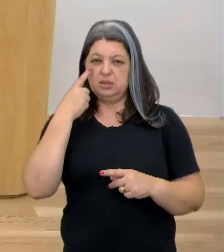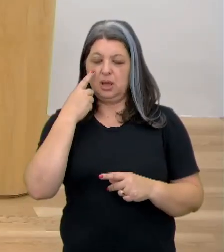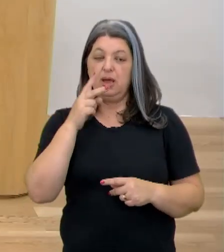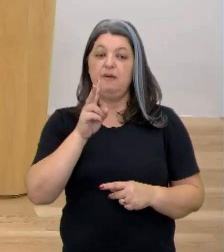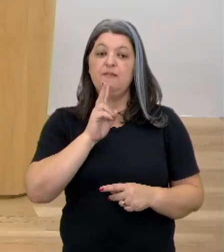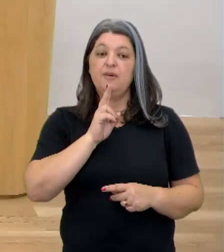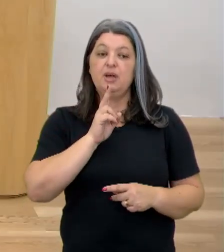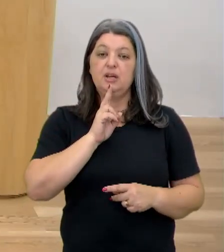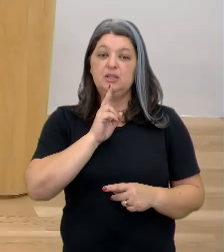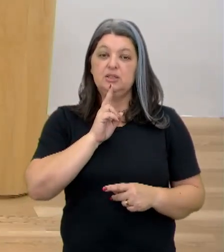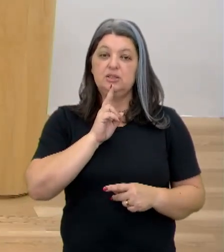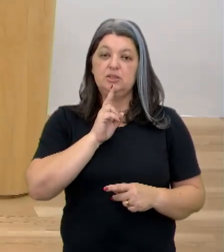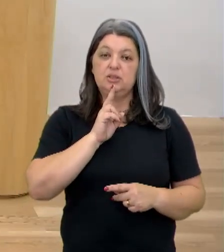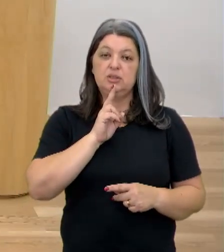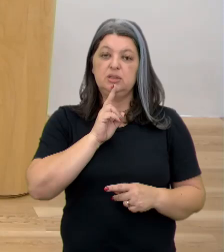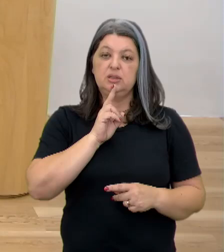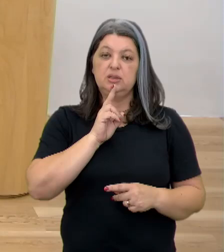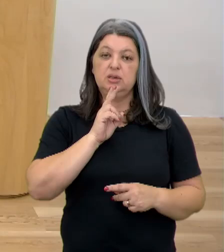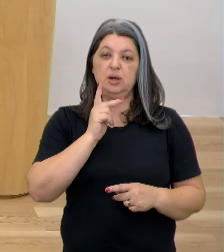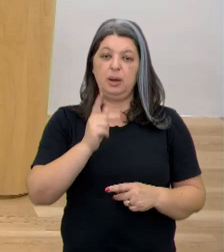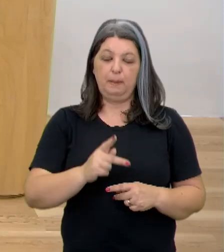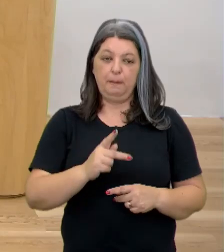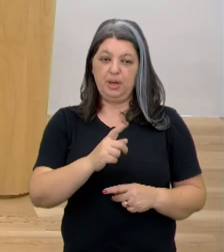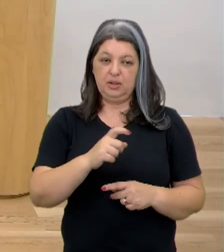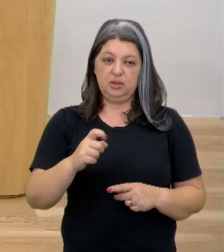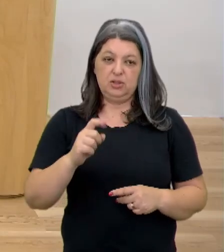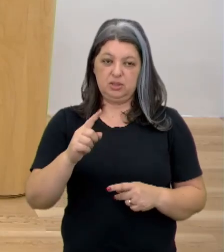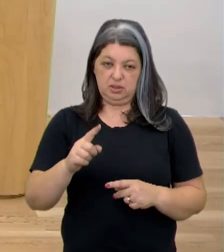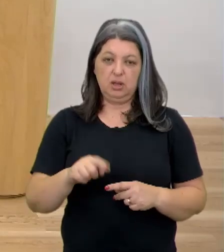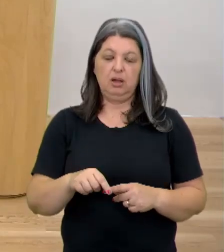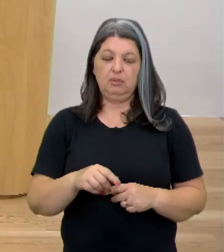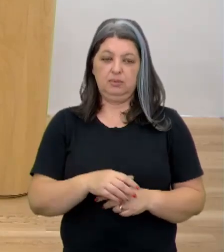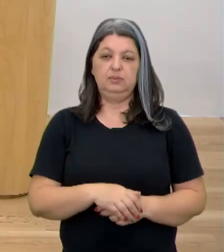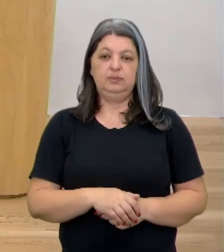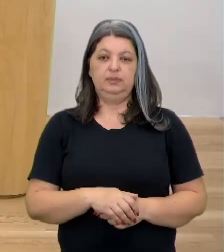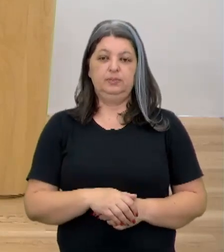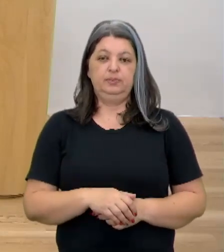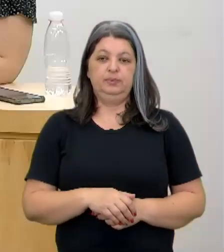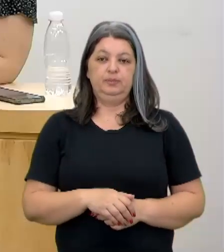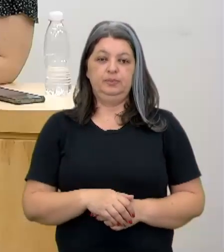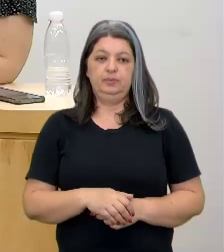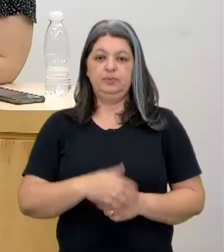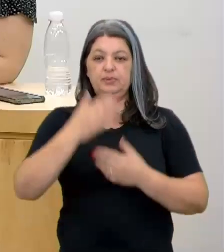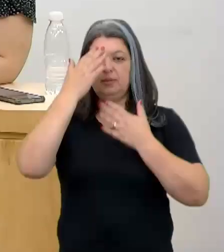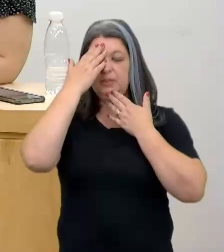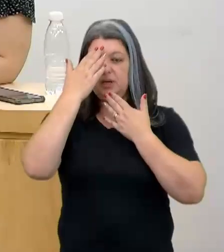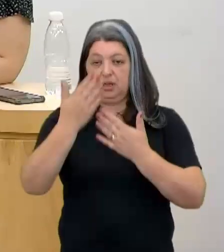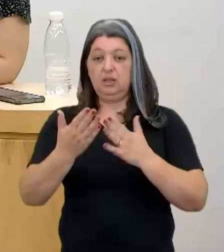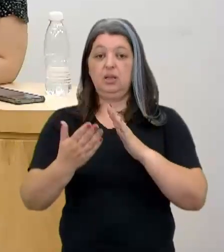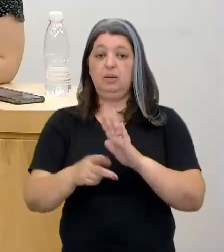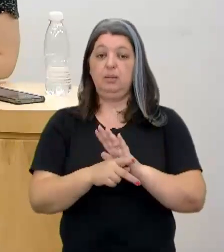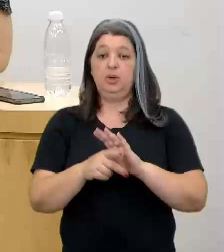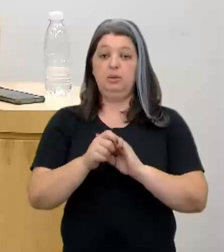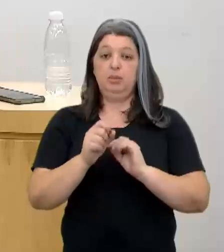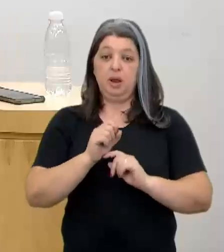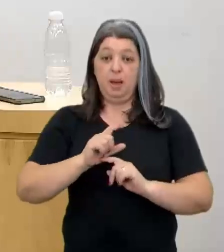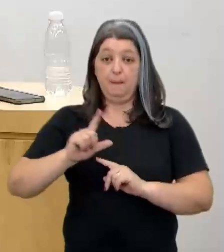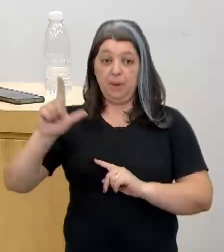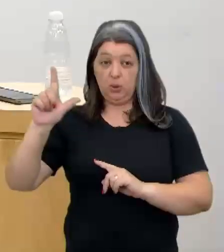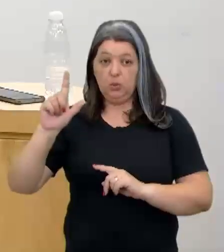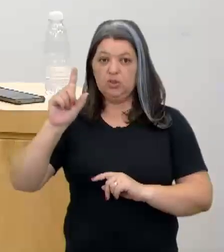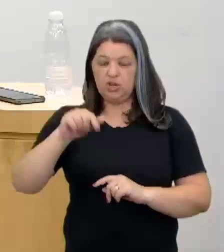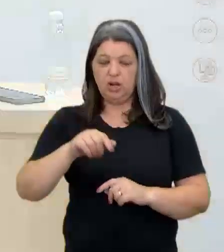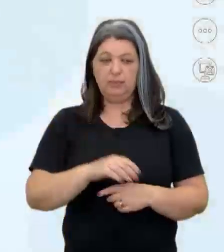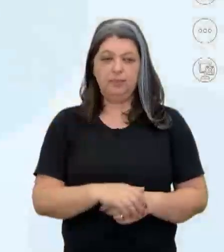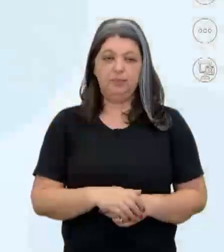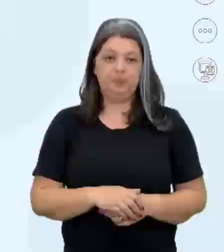que é o P mandou de Q de x também. 0,5 a menos 0,5. Ou seja, Obrigada. ela tá falando da amplitude, né? Isso mesmo.